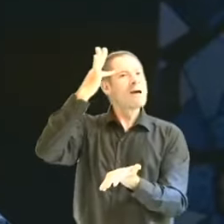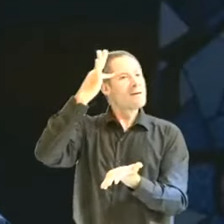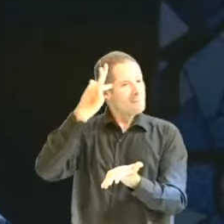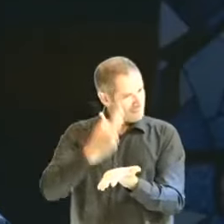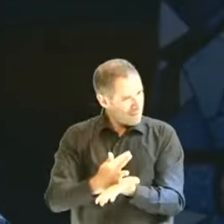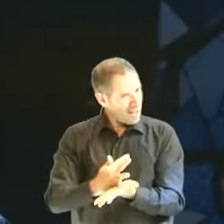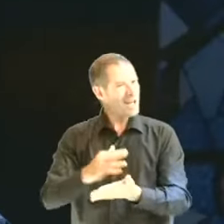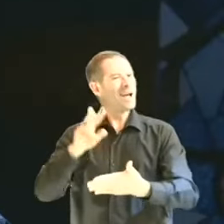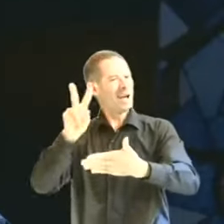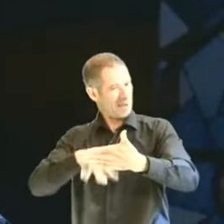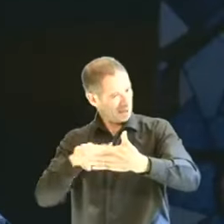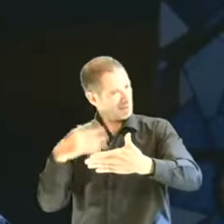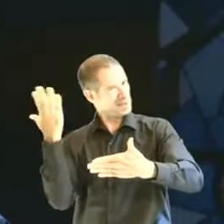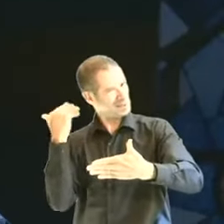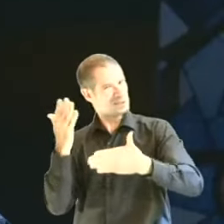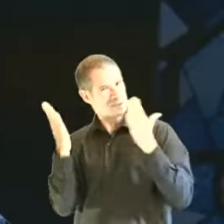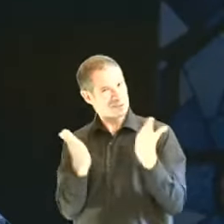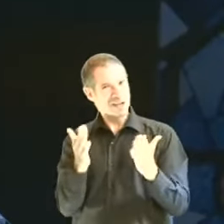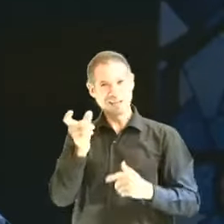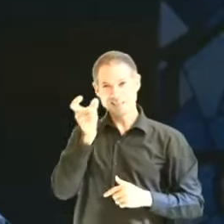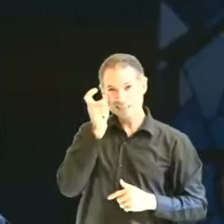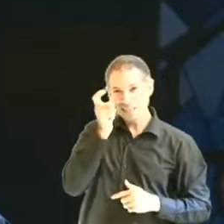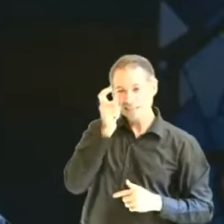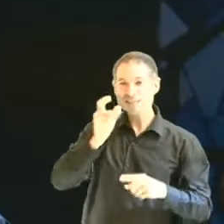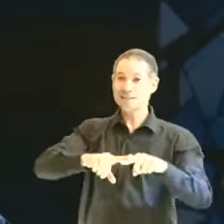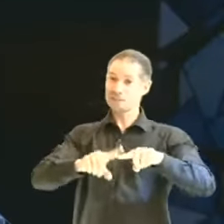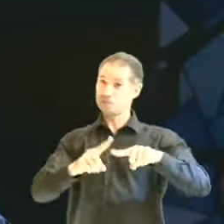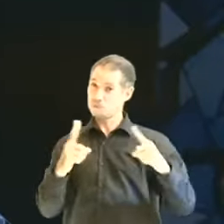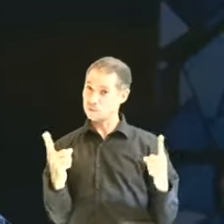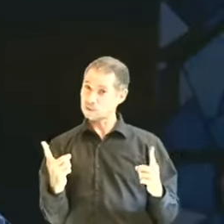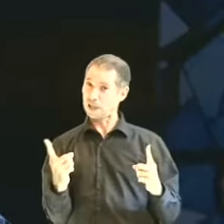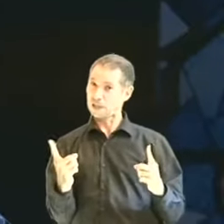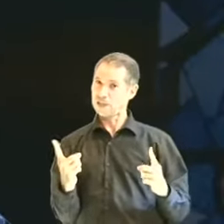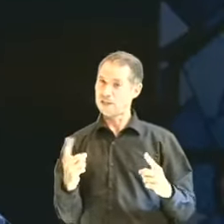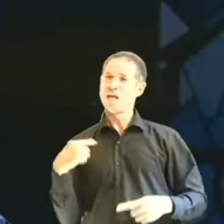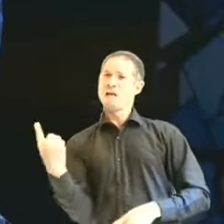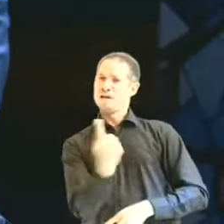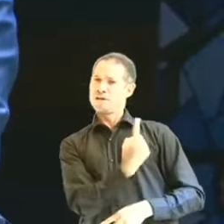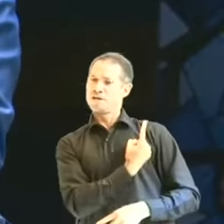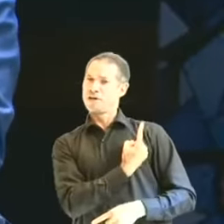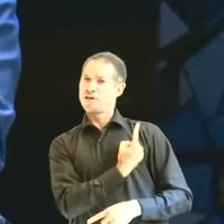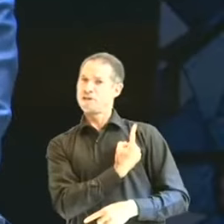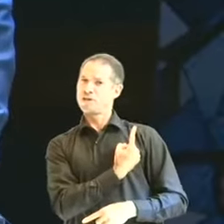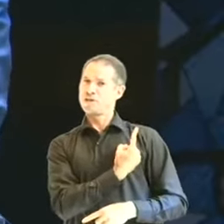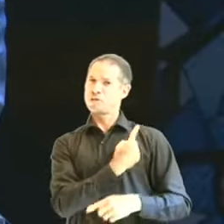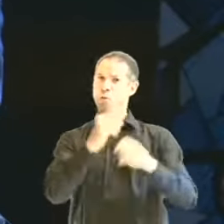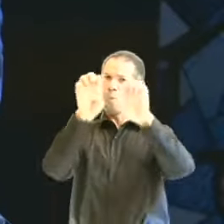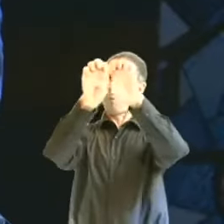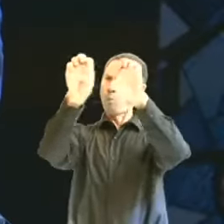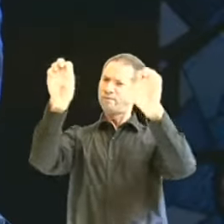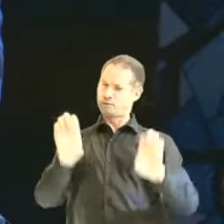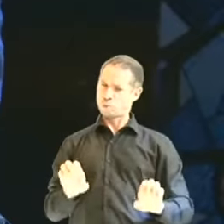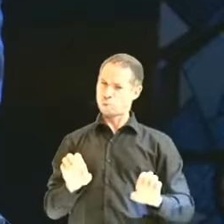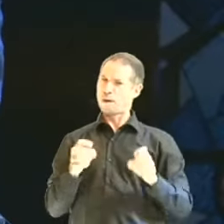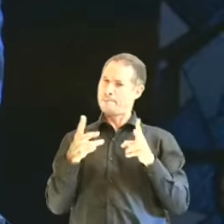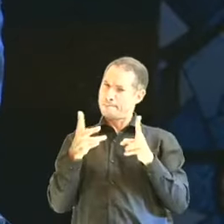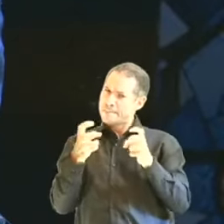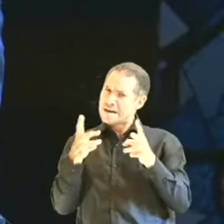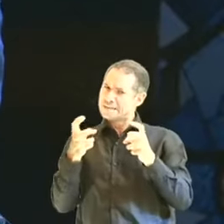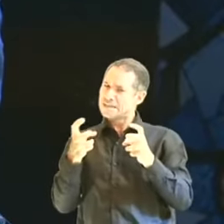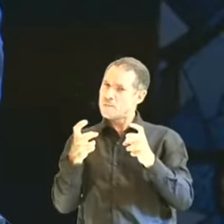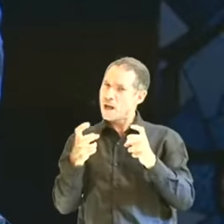acabamos de ler, tá? E é interessante porque quando a gente olha para essa estrutura, a gente